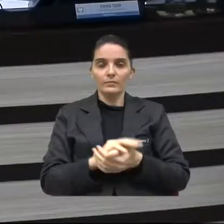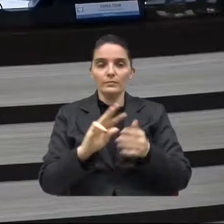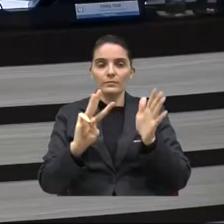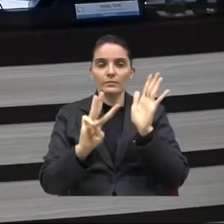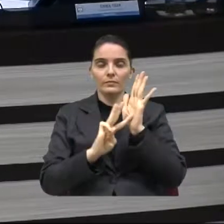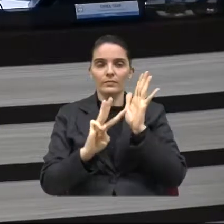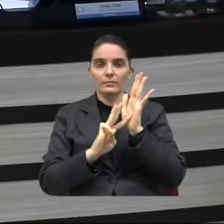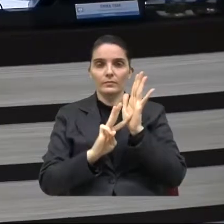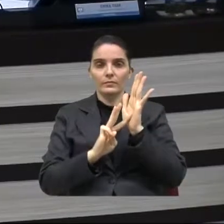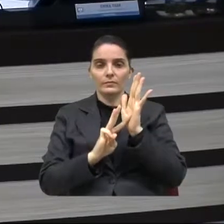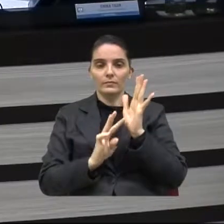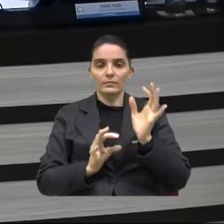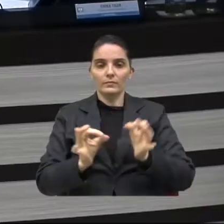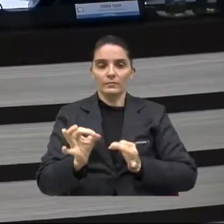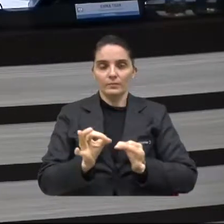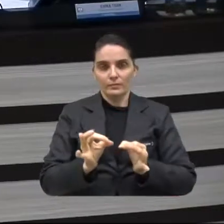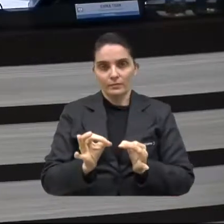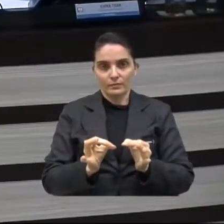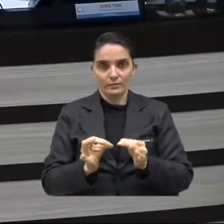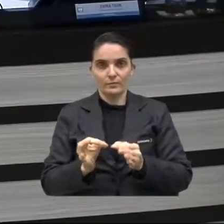Item 3 da pauta.